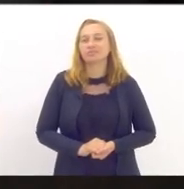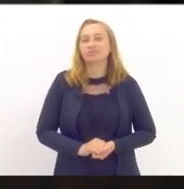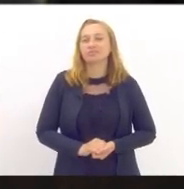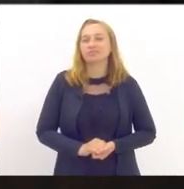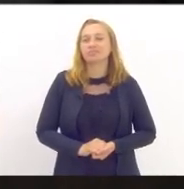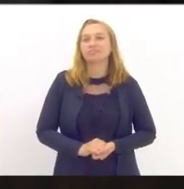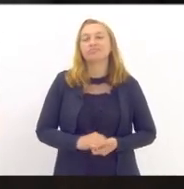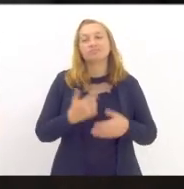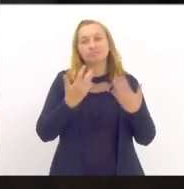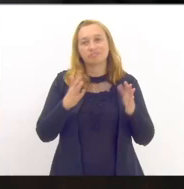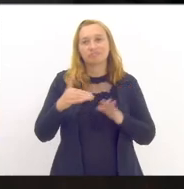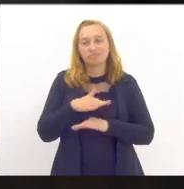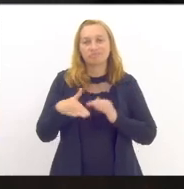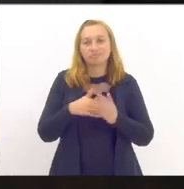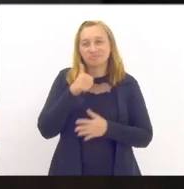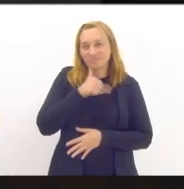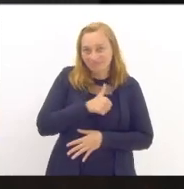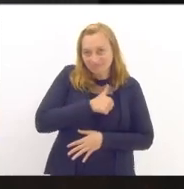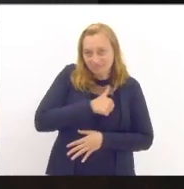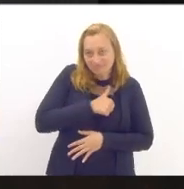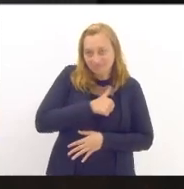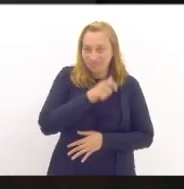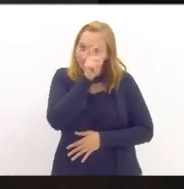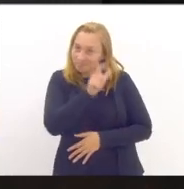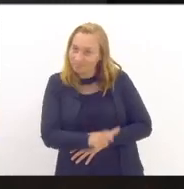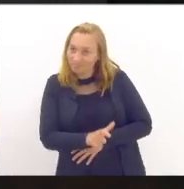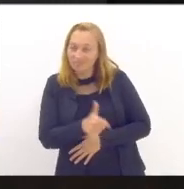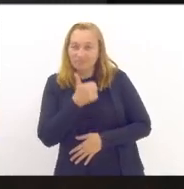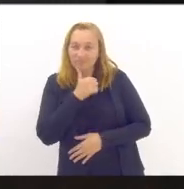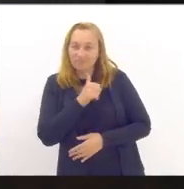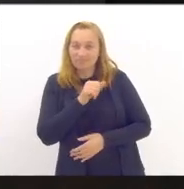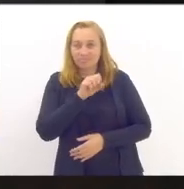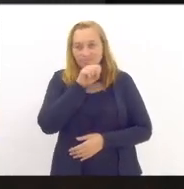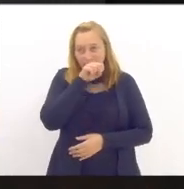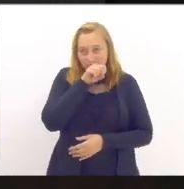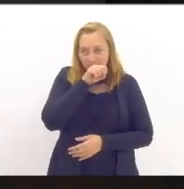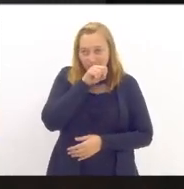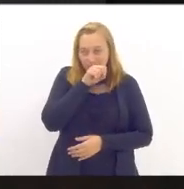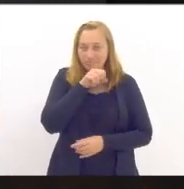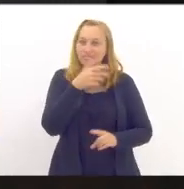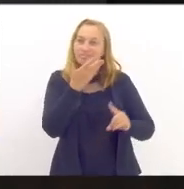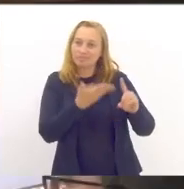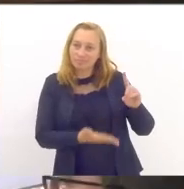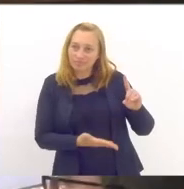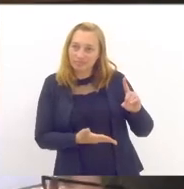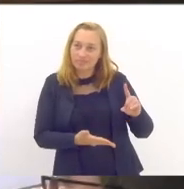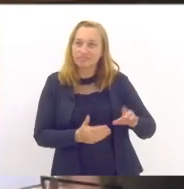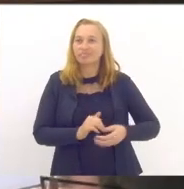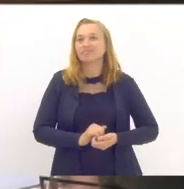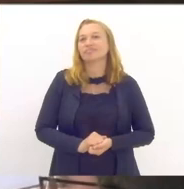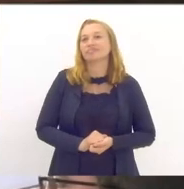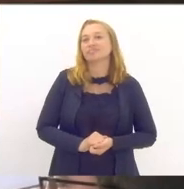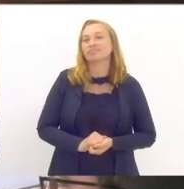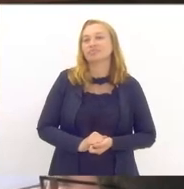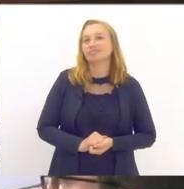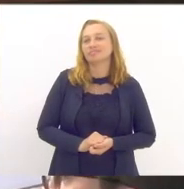Quero cumprimentar todas as mulheres, na pessoa da mãe do nosso homenageado, a